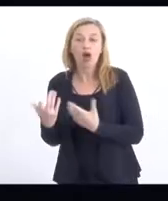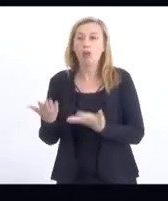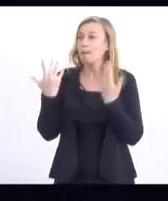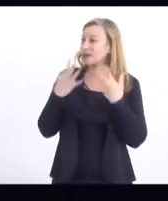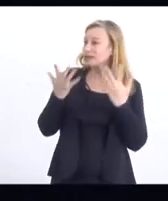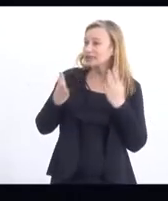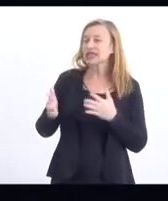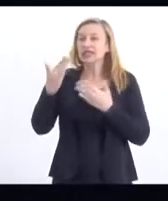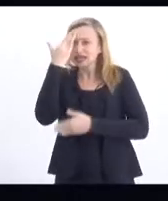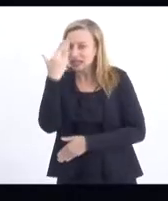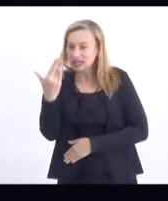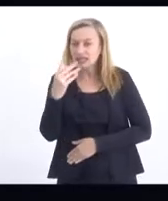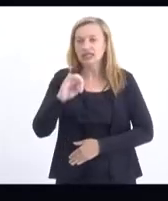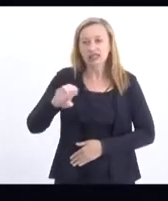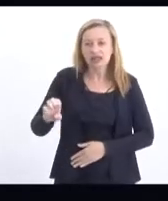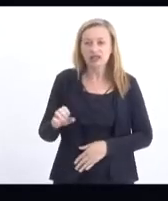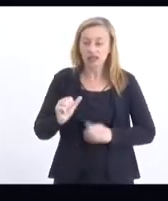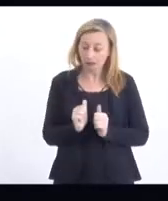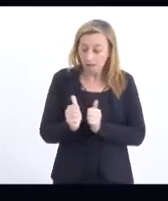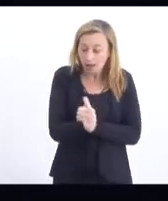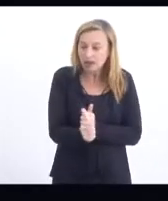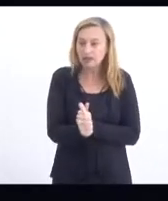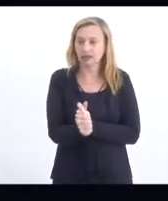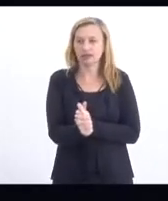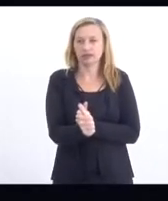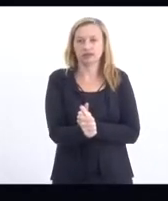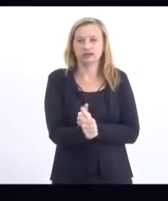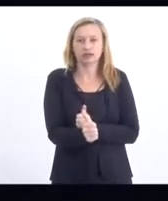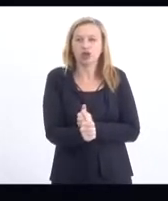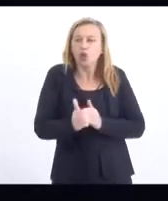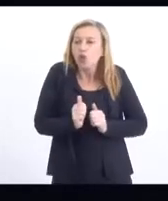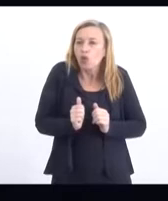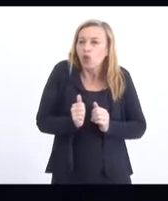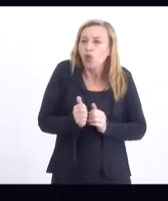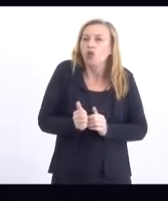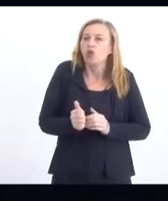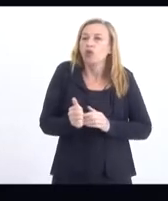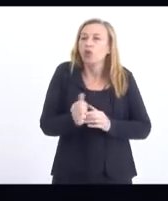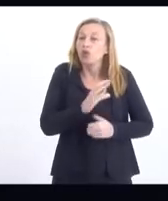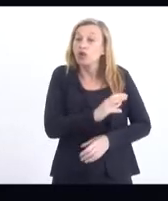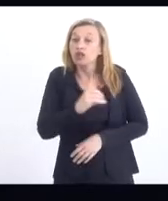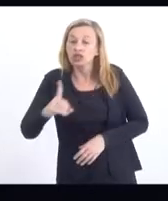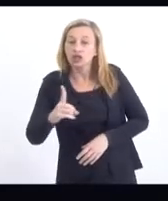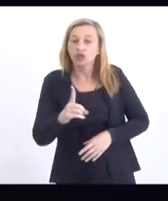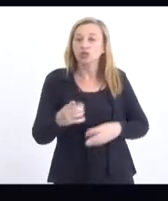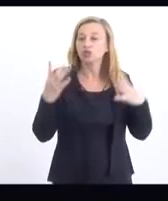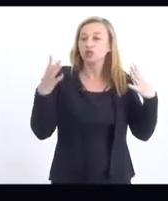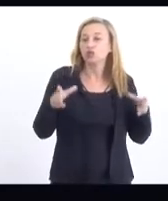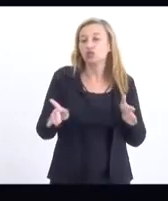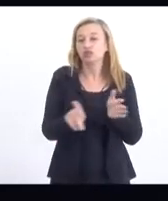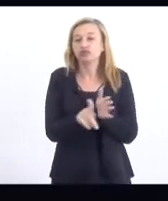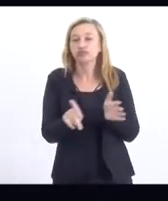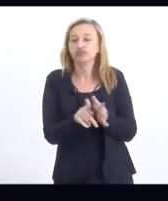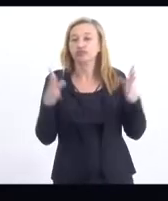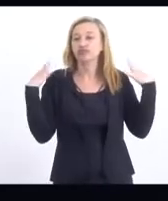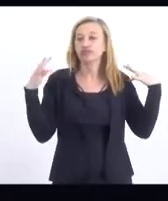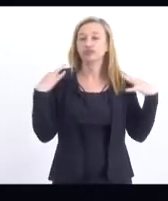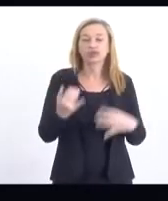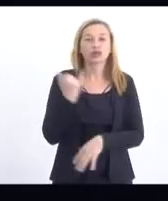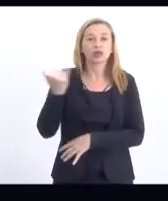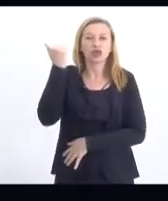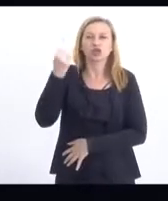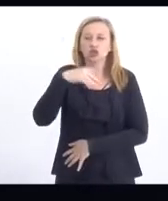parabenizar e agradecer o Sidenf por estar tomando a frente e coordenando um projeto turístico muito importante na região Norte e